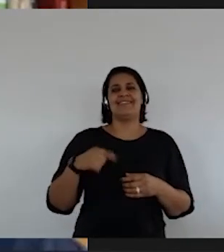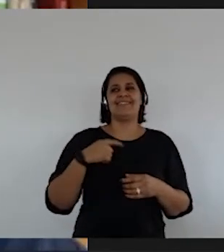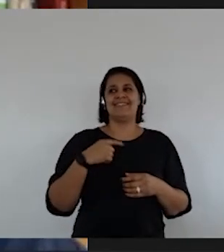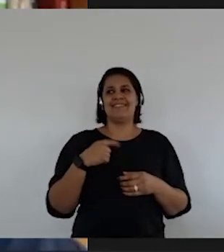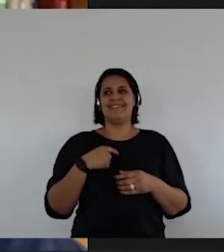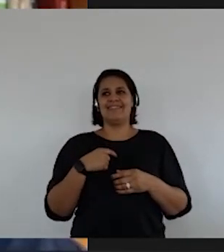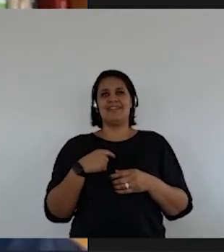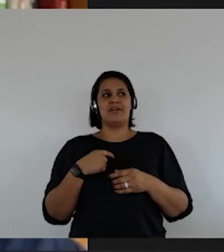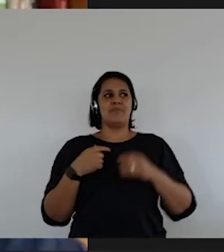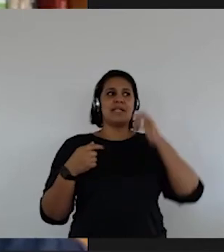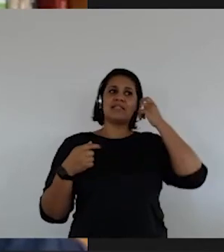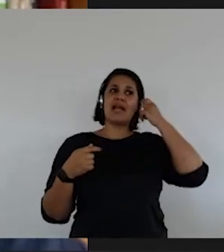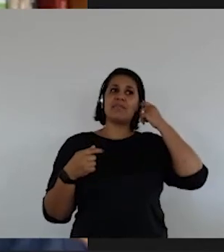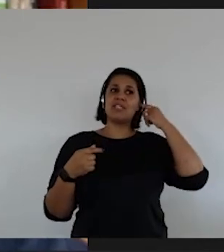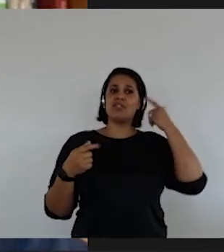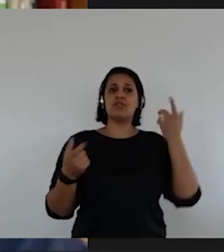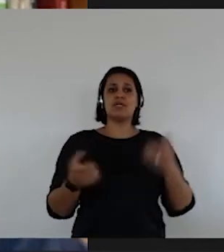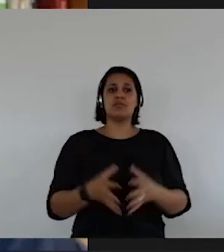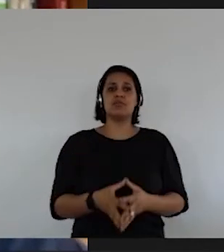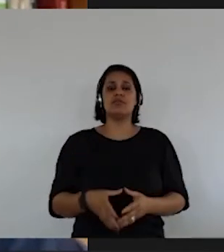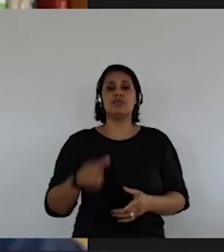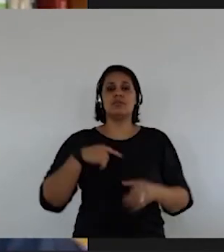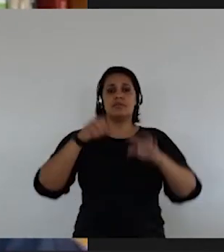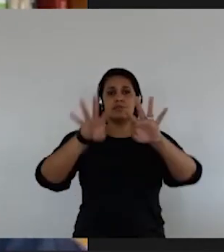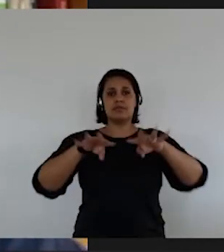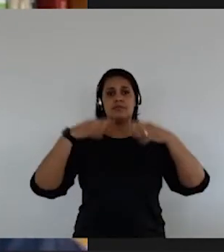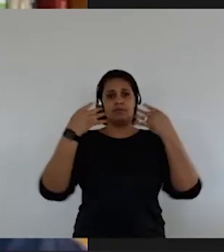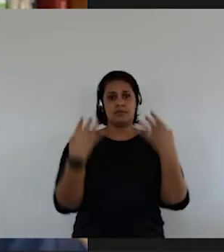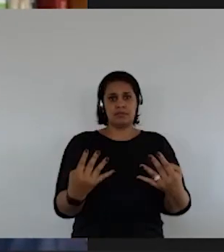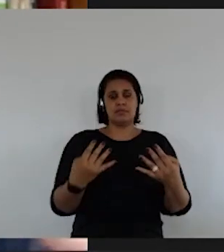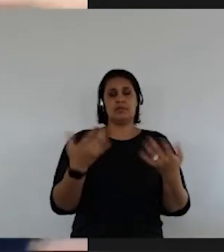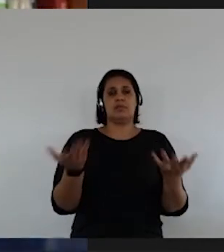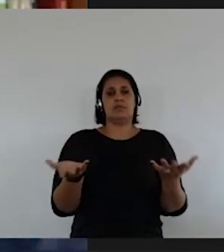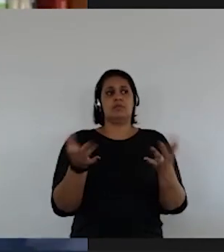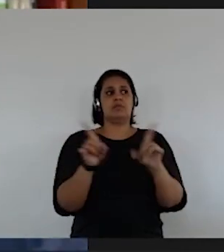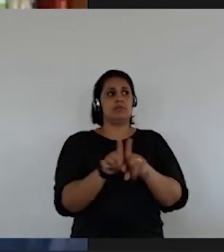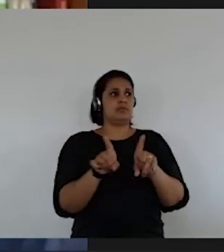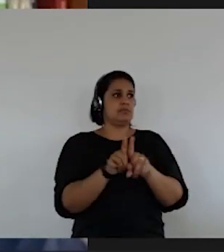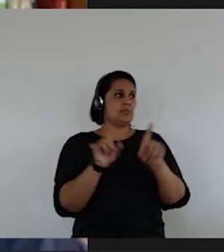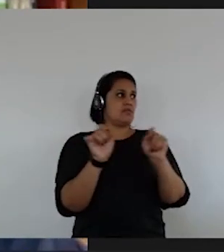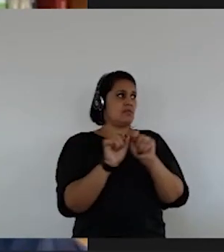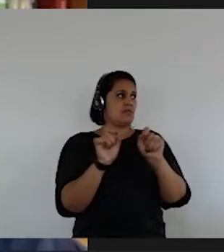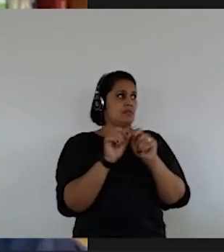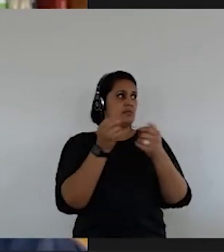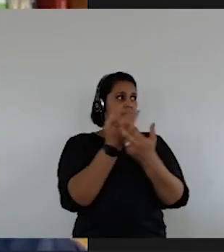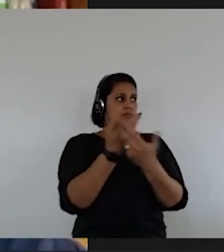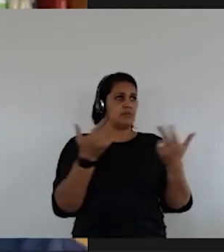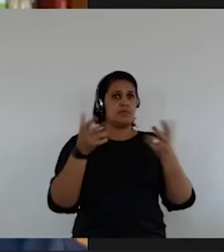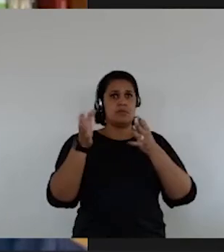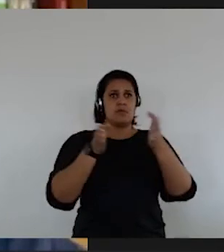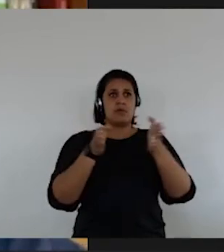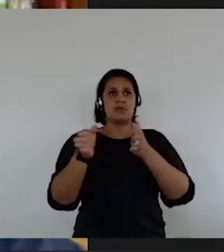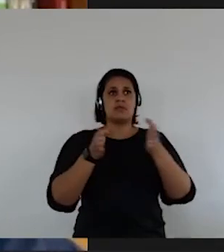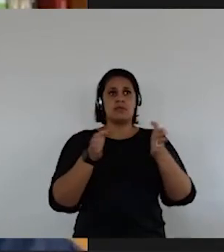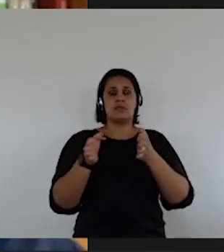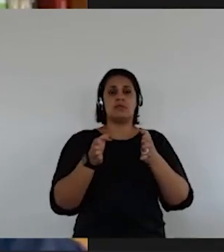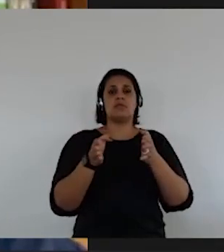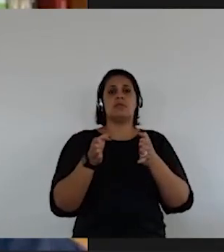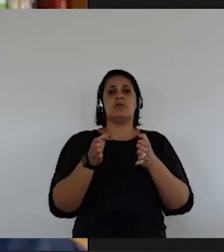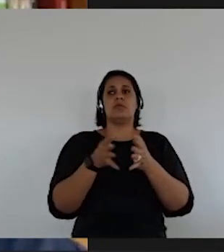possam fazer audiências e também tenhamos aí um acesso pleno. Para